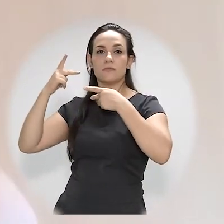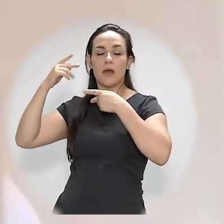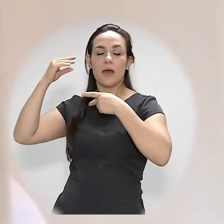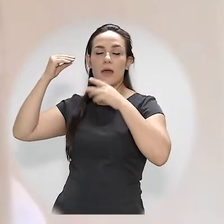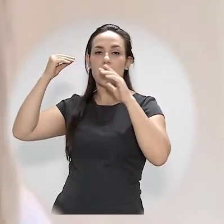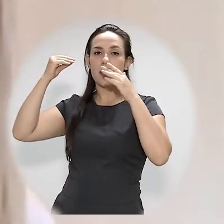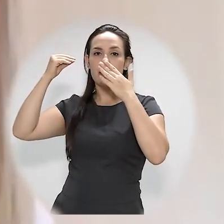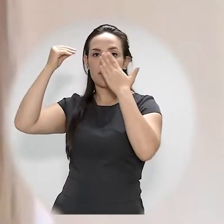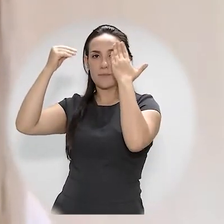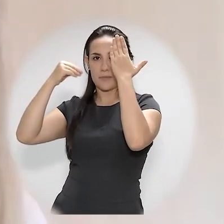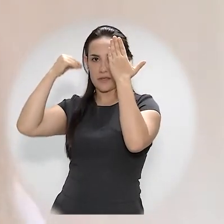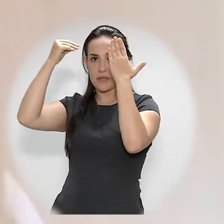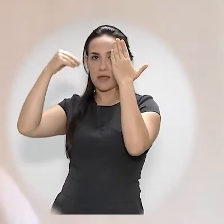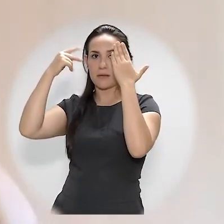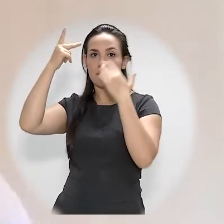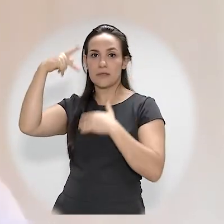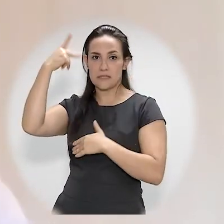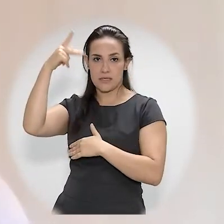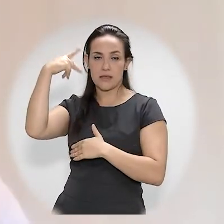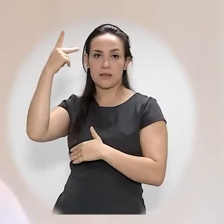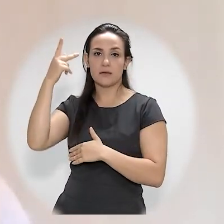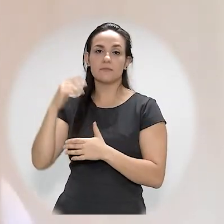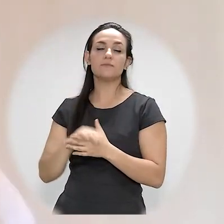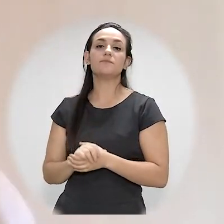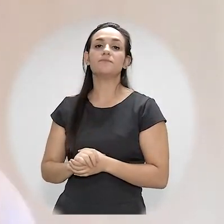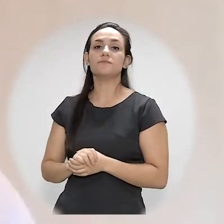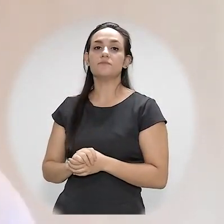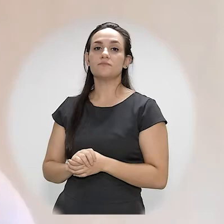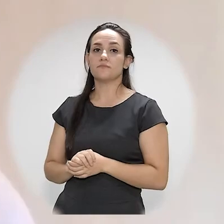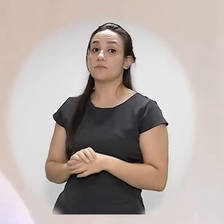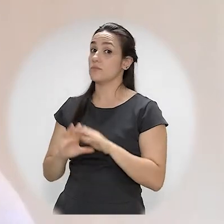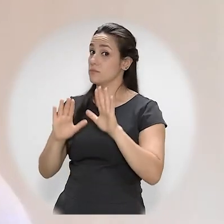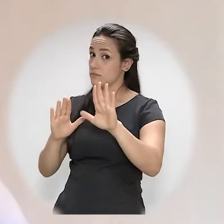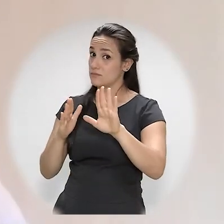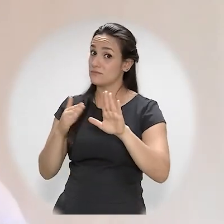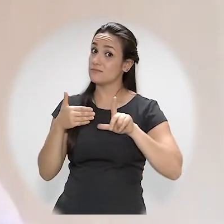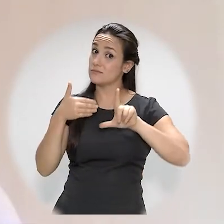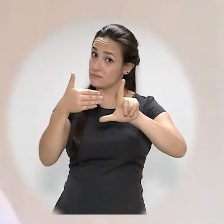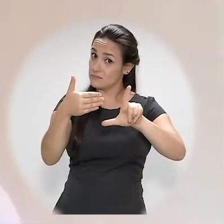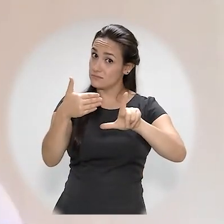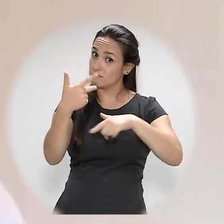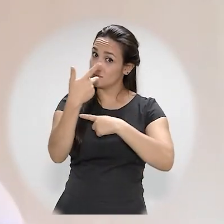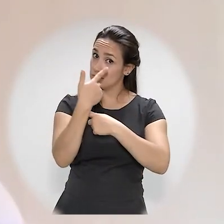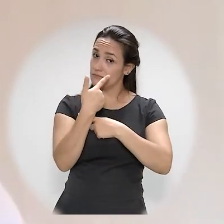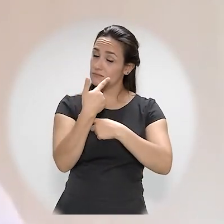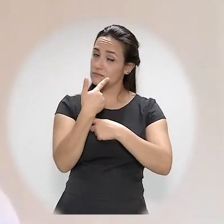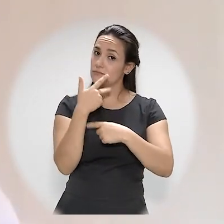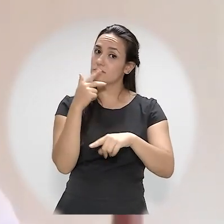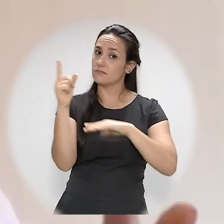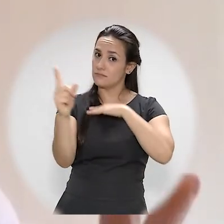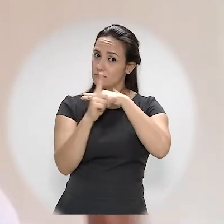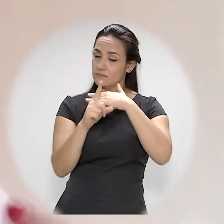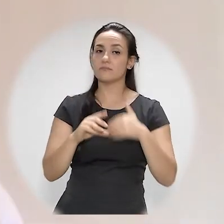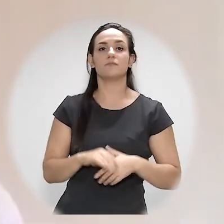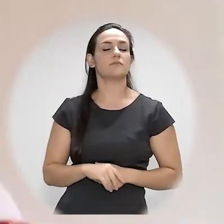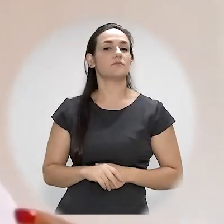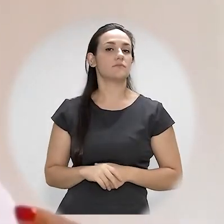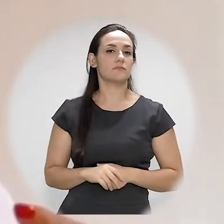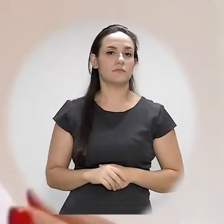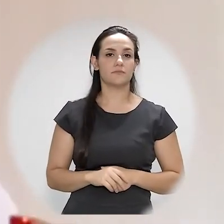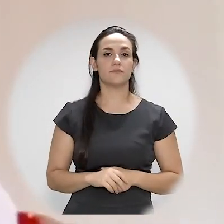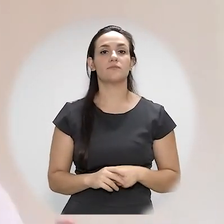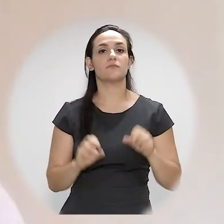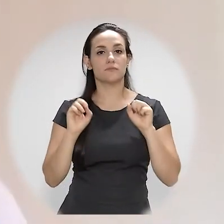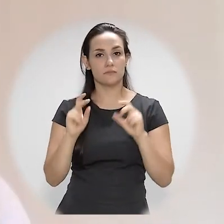psiquiátrica, elas têm uma avaliação psiquiátrica, tudo por teleatendimento. E essa avaliação psiquiátrica, ela